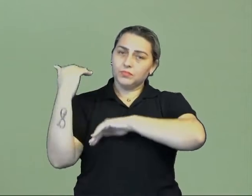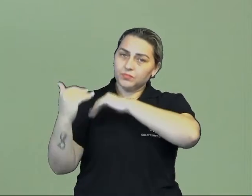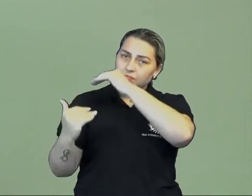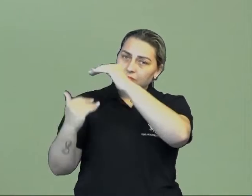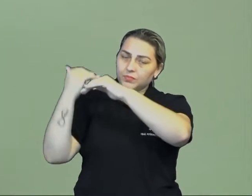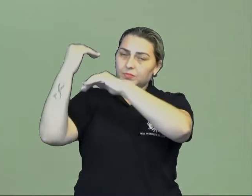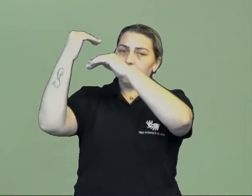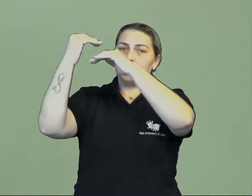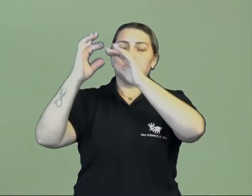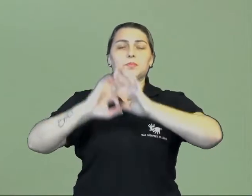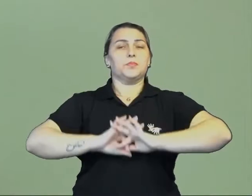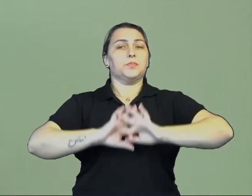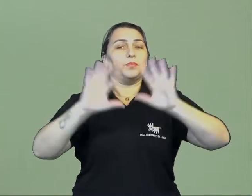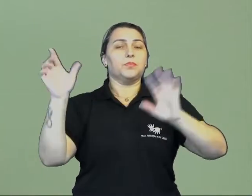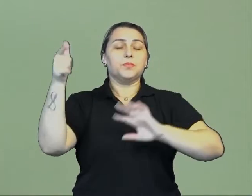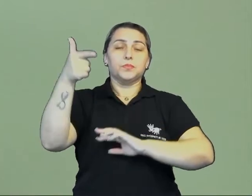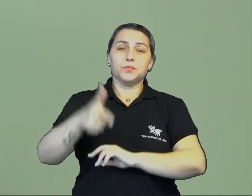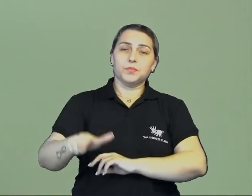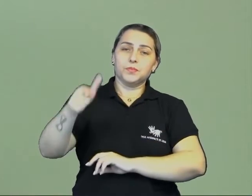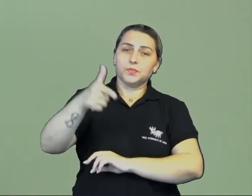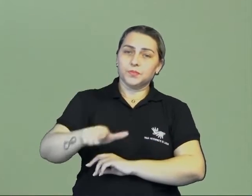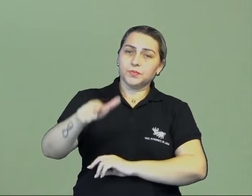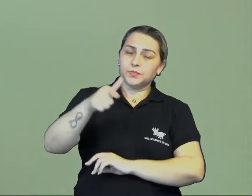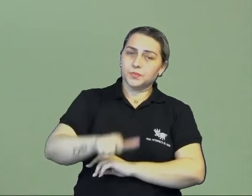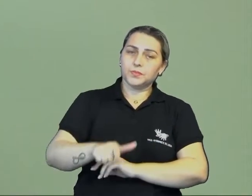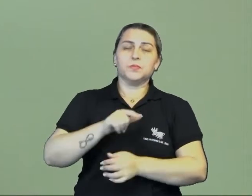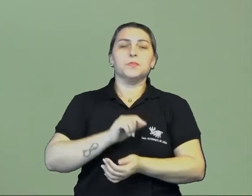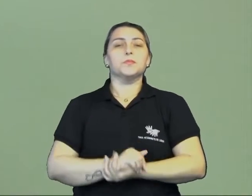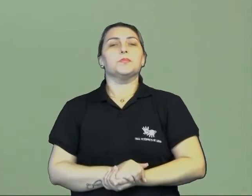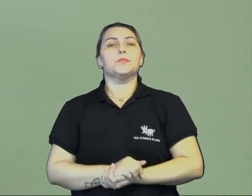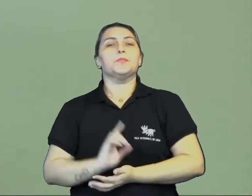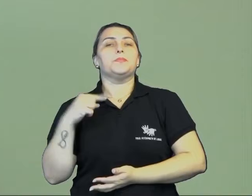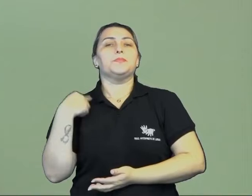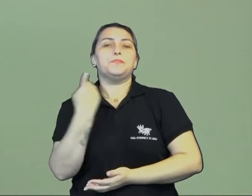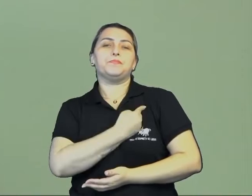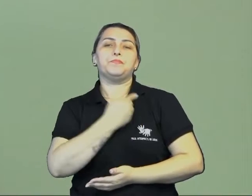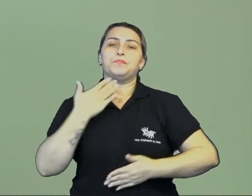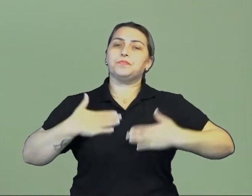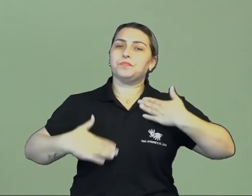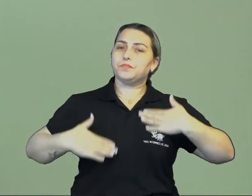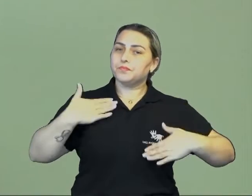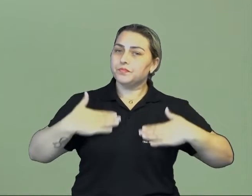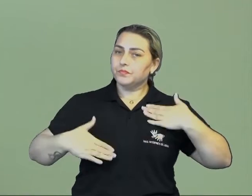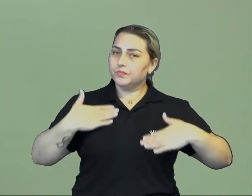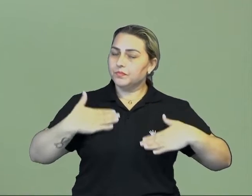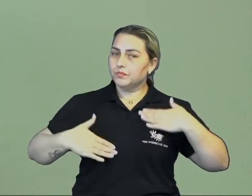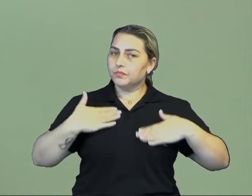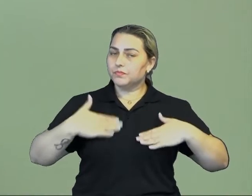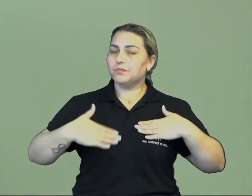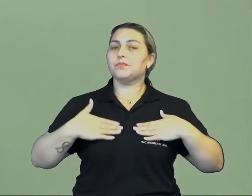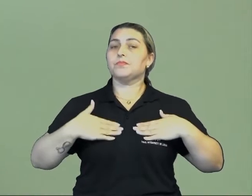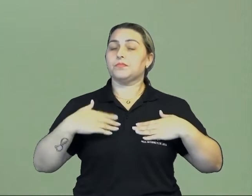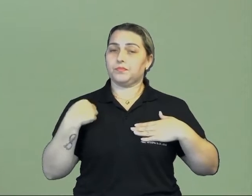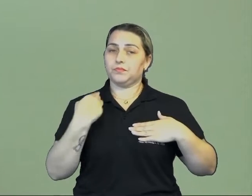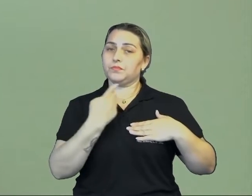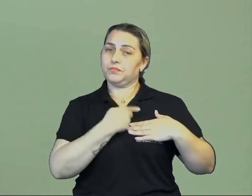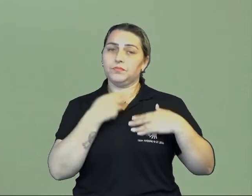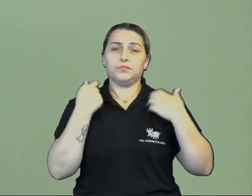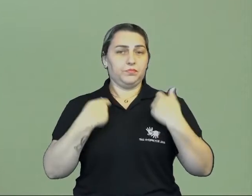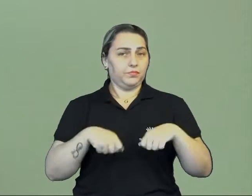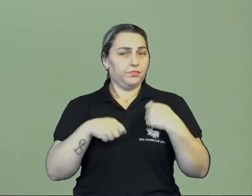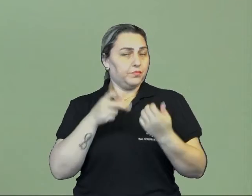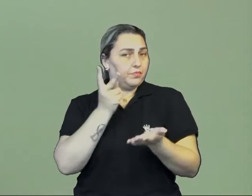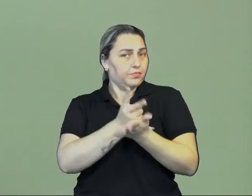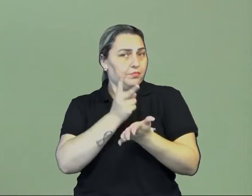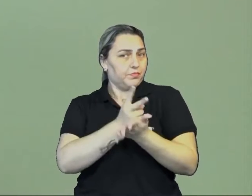de forma livre e repetitiva. No caso, o nosso corpo ele era moldado para suprir as nossas necessidades. Sempre